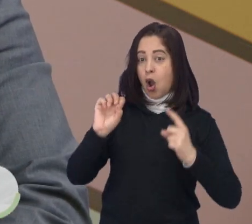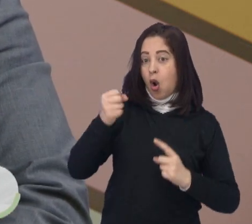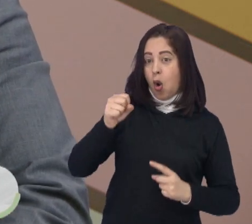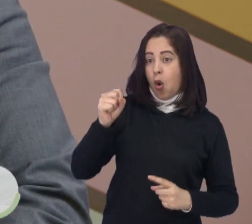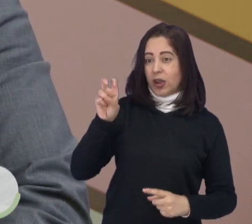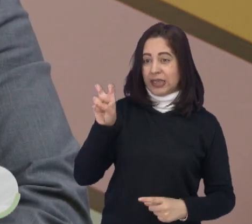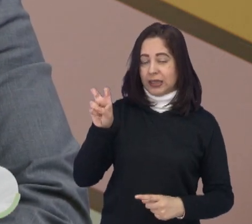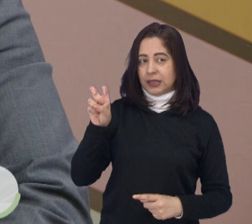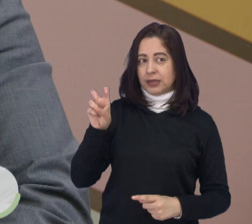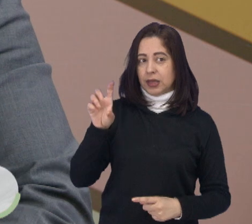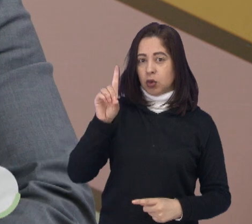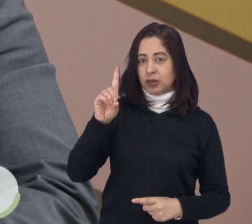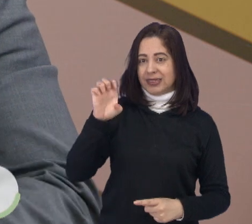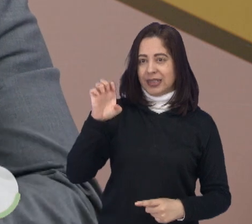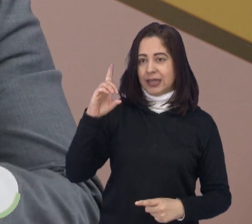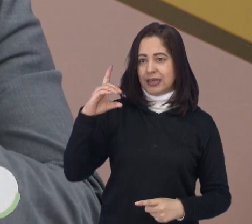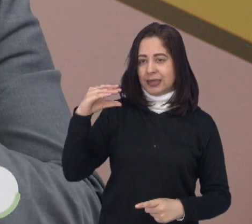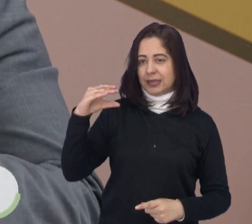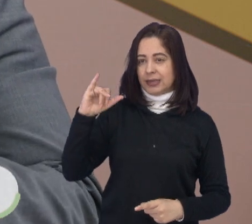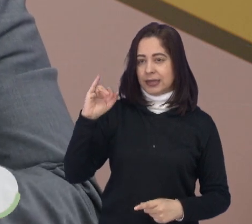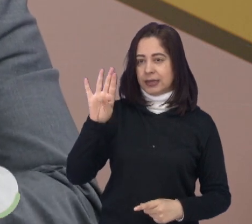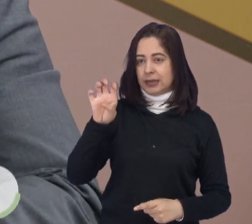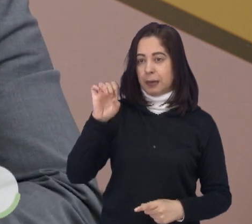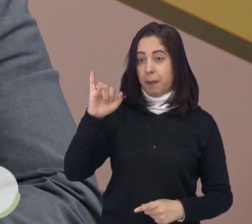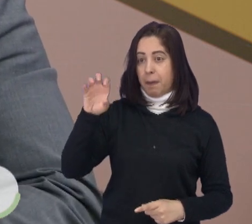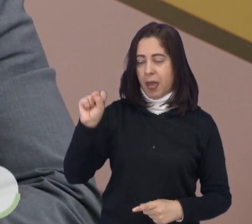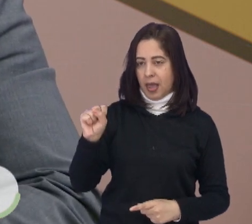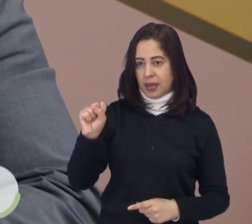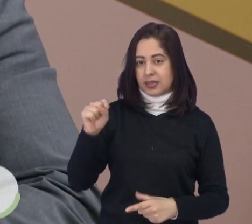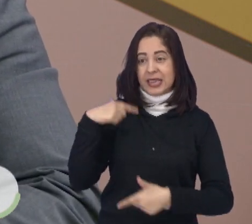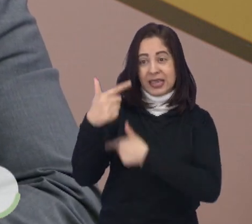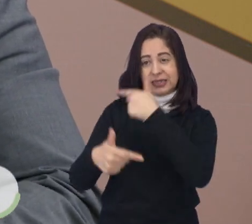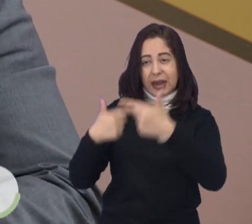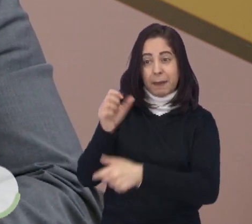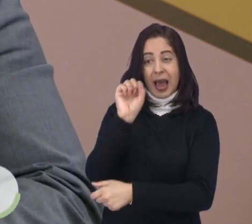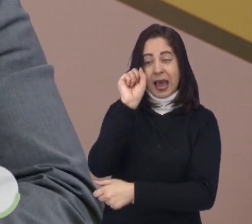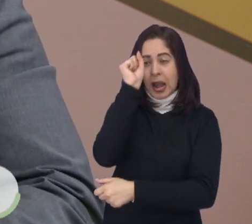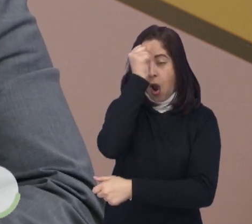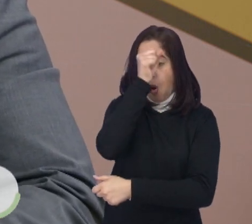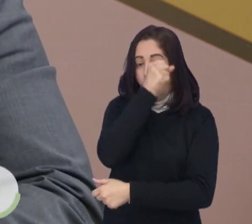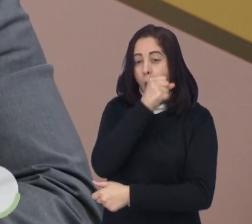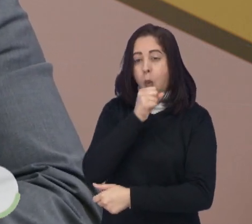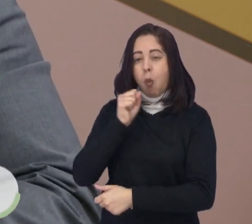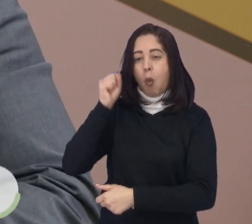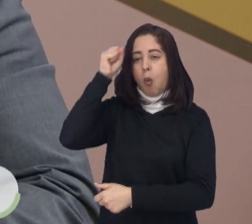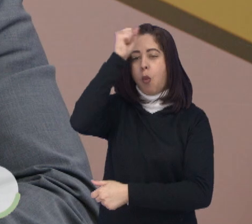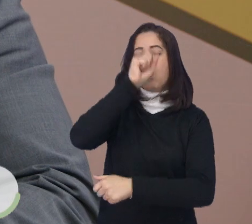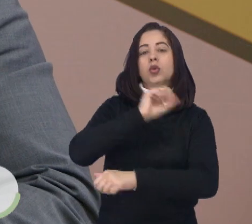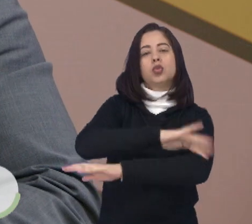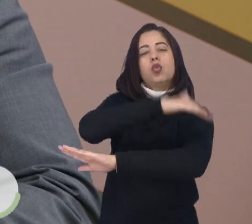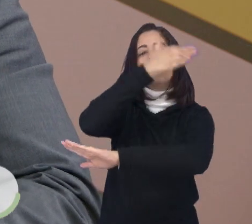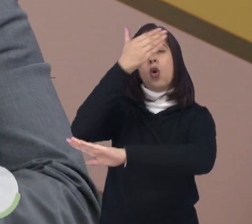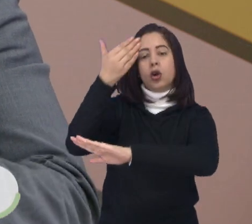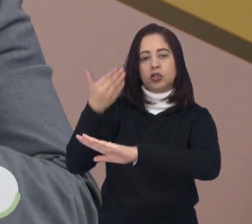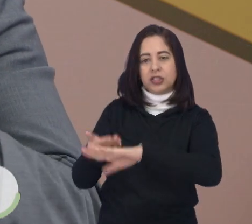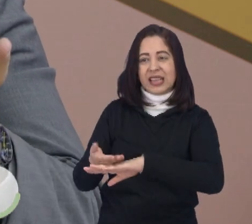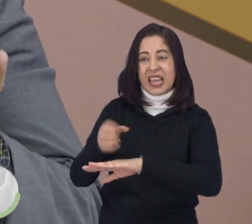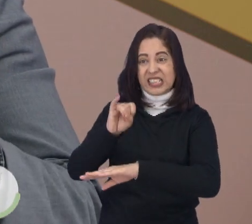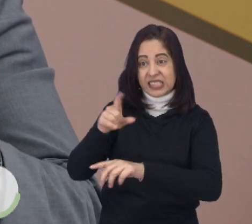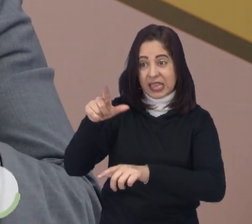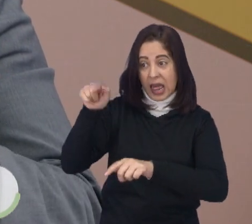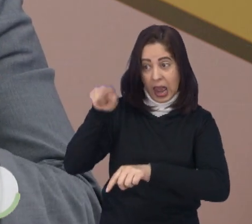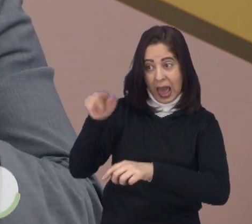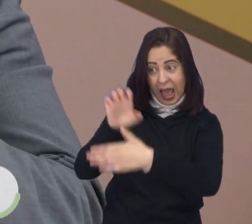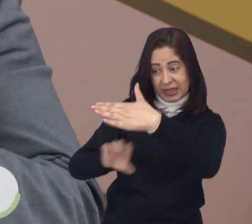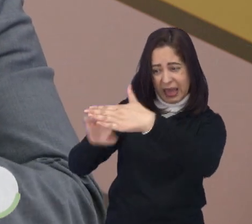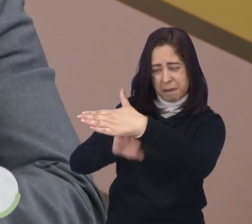85 decibéis, tá? Num período de trabalho de 8 horas. Então, tem ruídos que podem ser maior